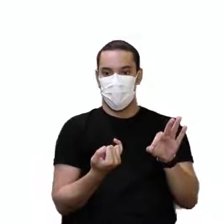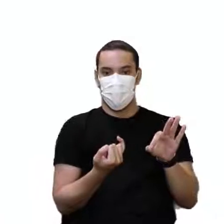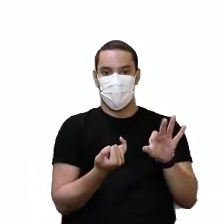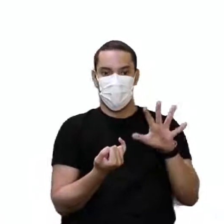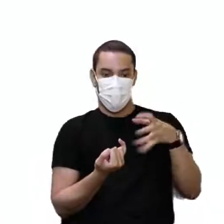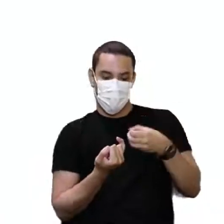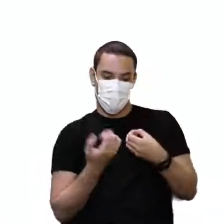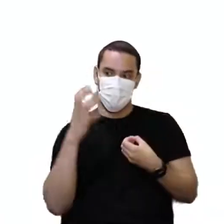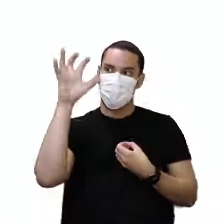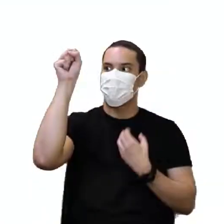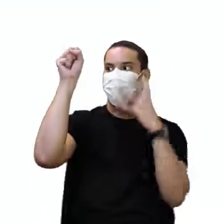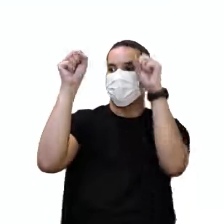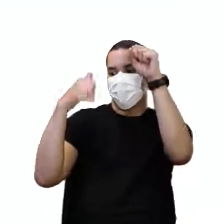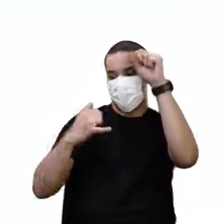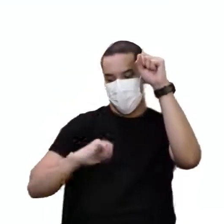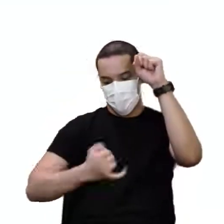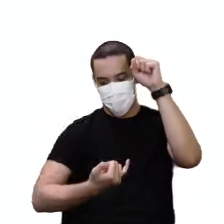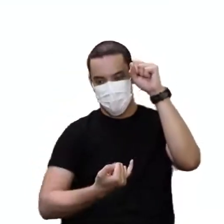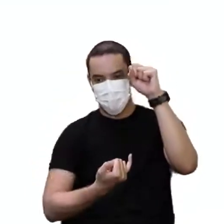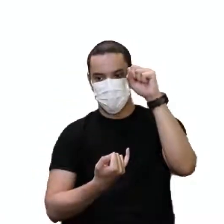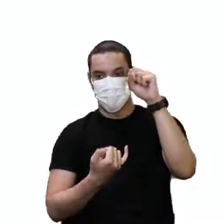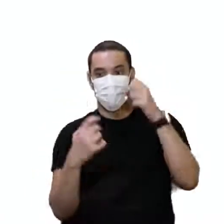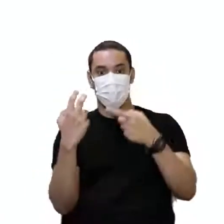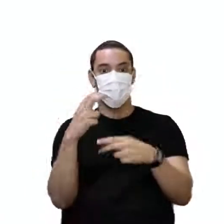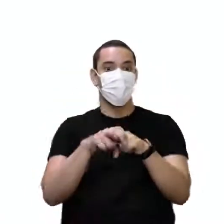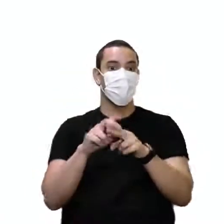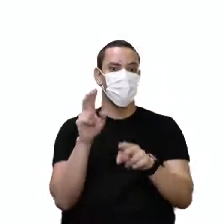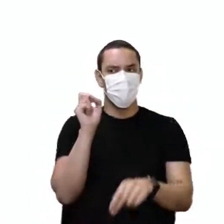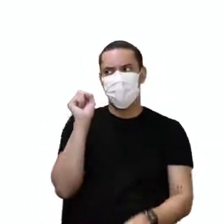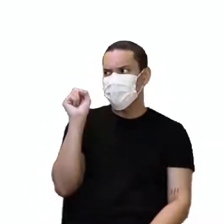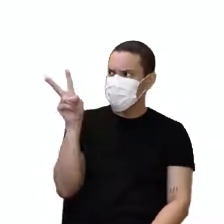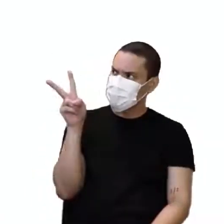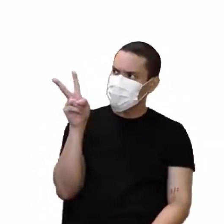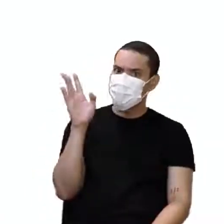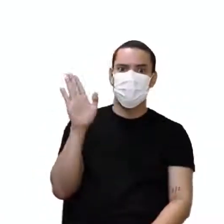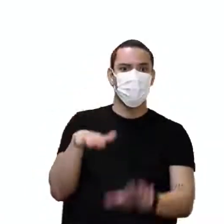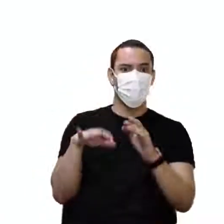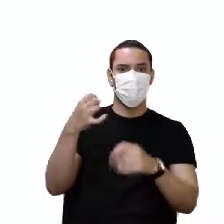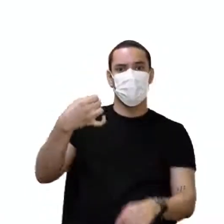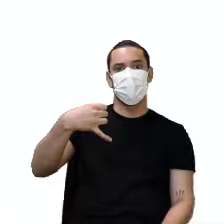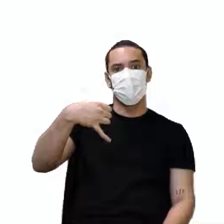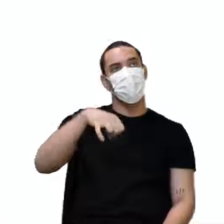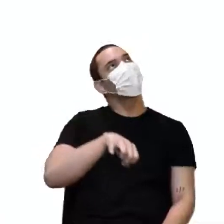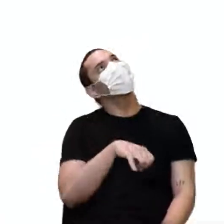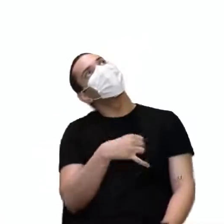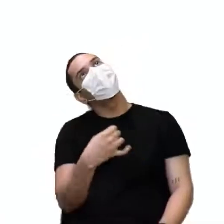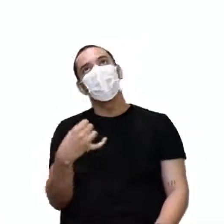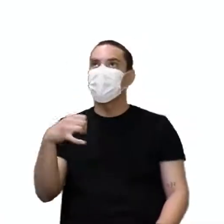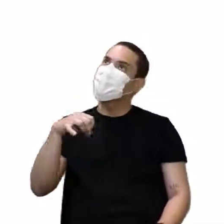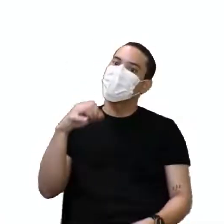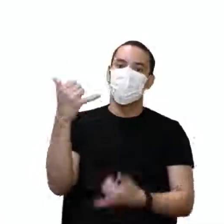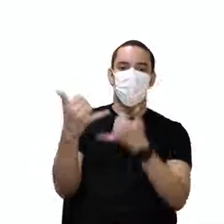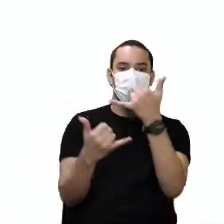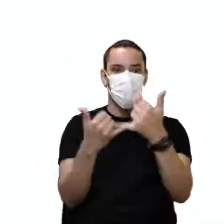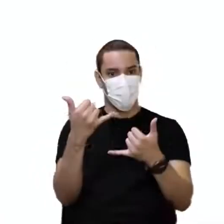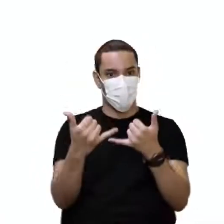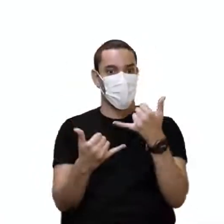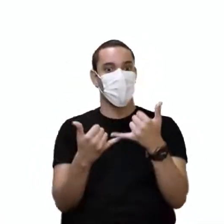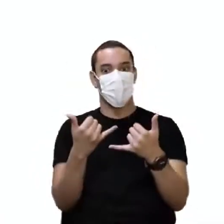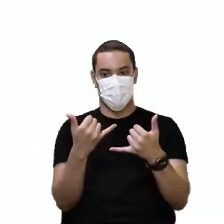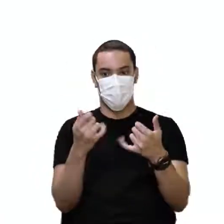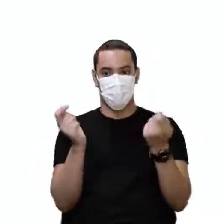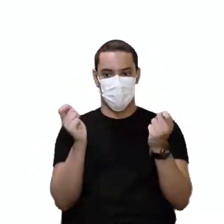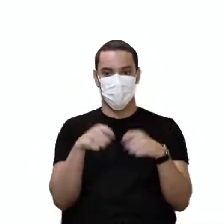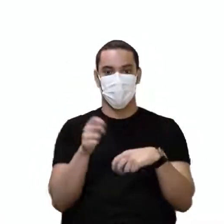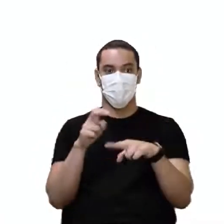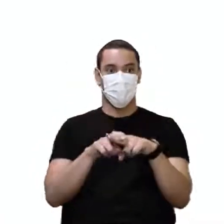como quinto membro dele, né? Às vezes você vai ver ele só com a cauda e brincando com alguma outra estrutura ali embaixo,